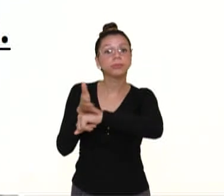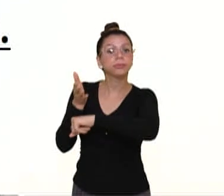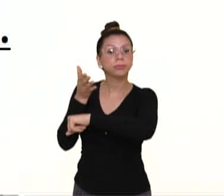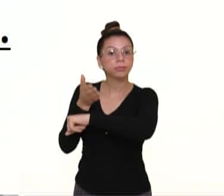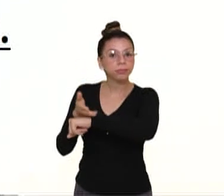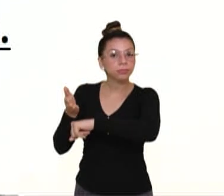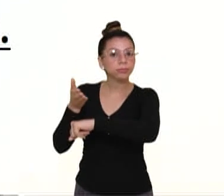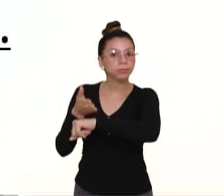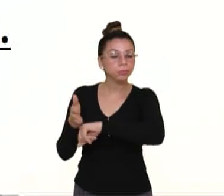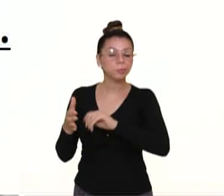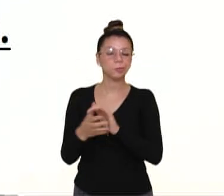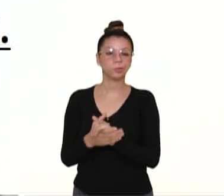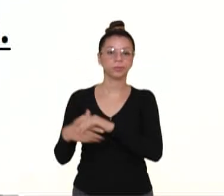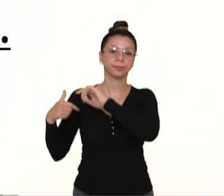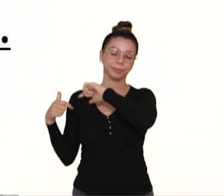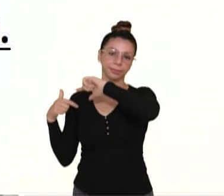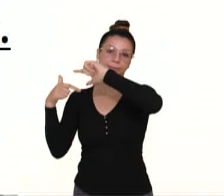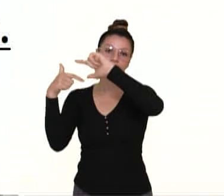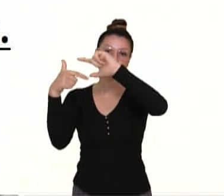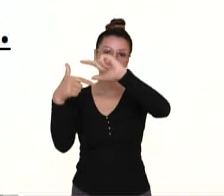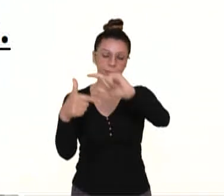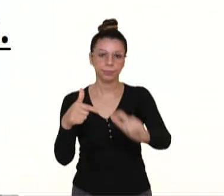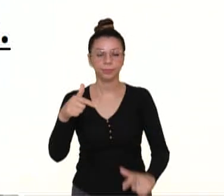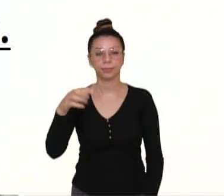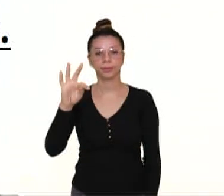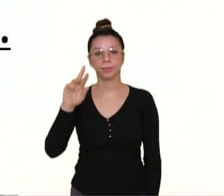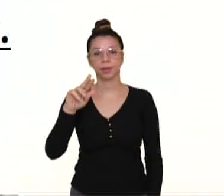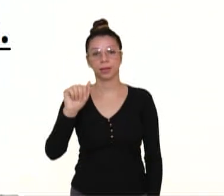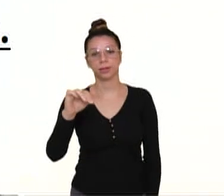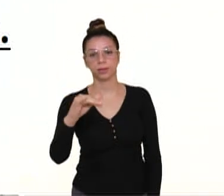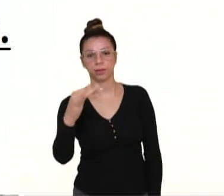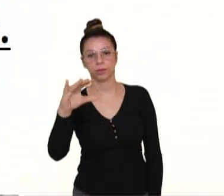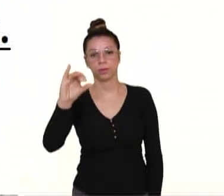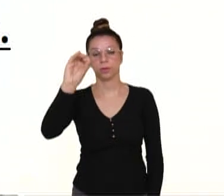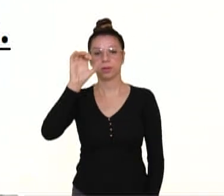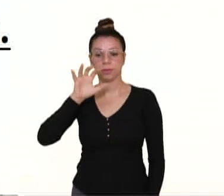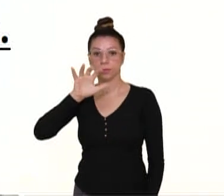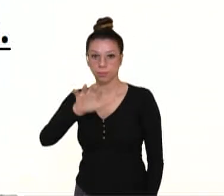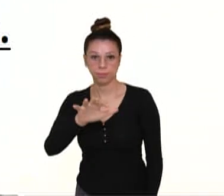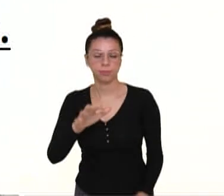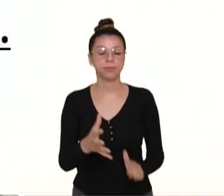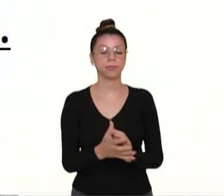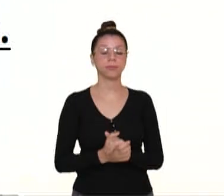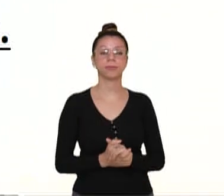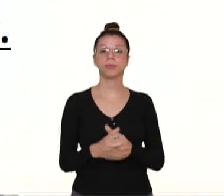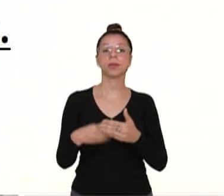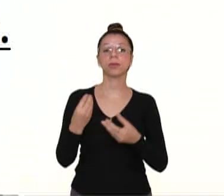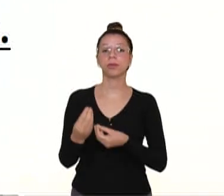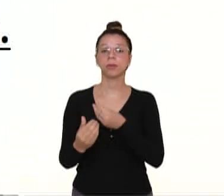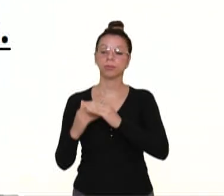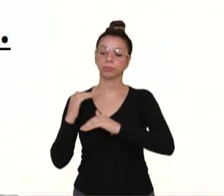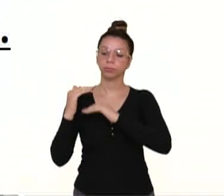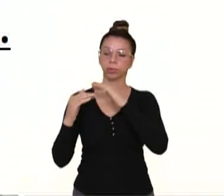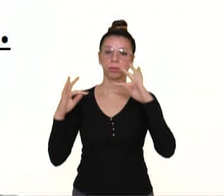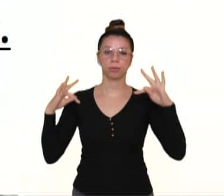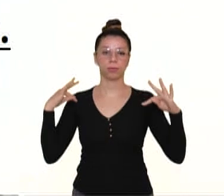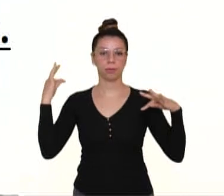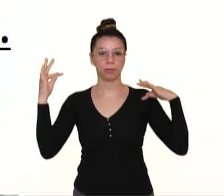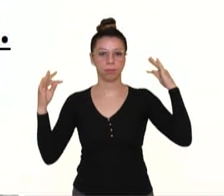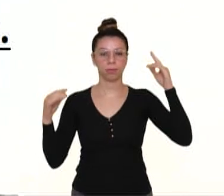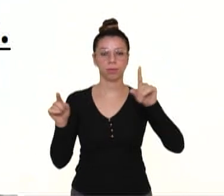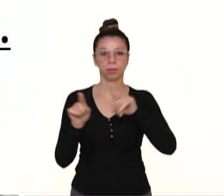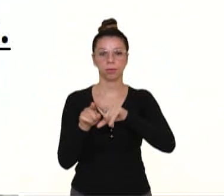Então as tradições geralmente são assim. Como o crescimento do turismo e da